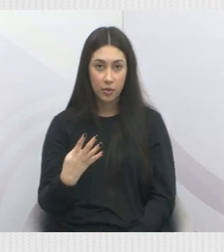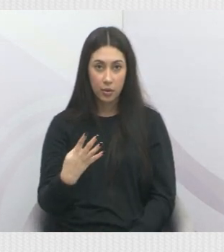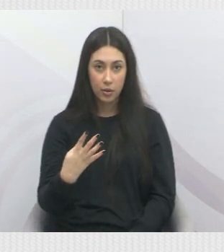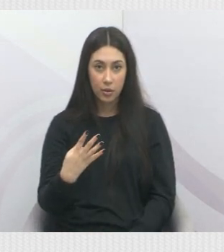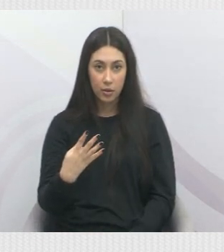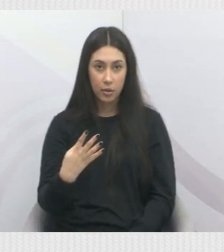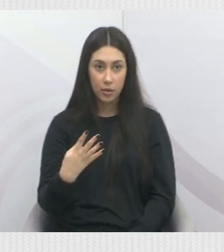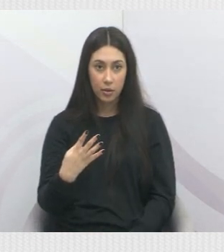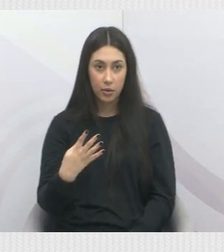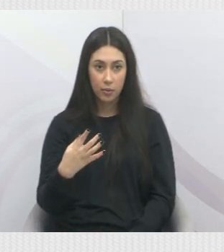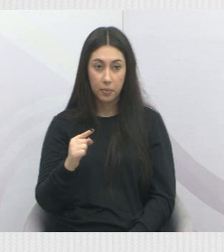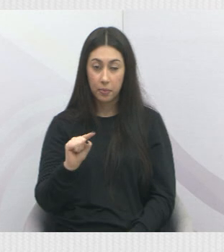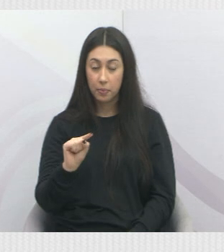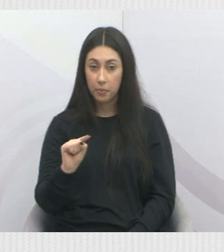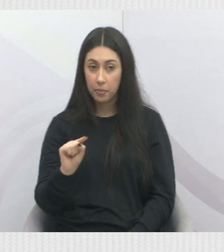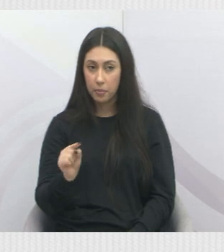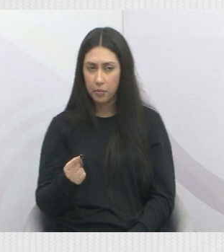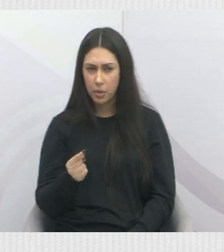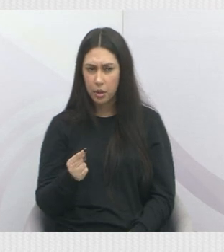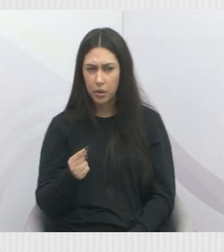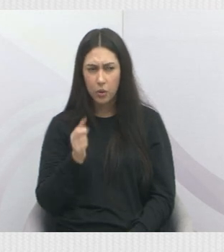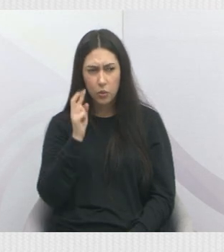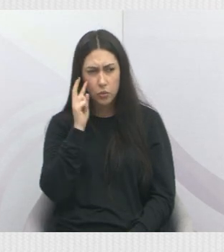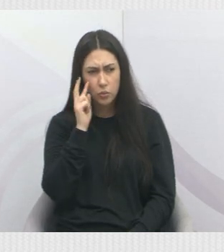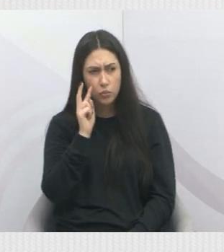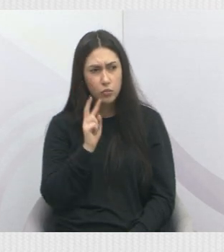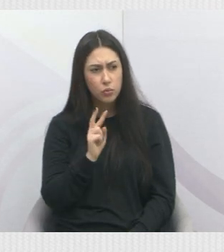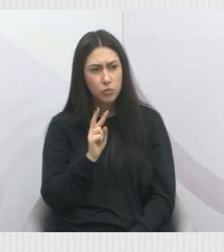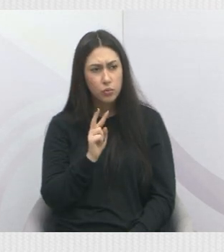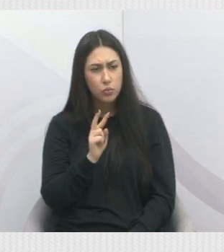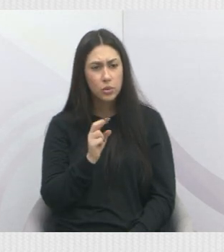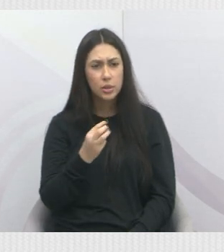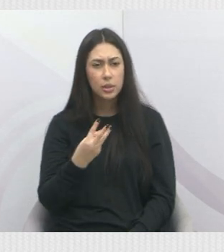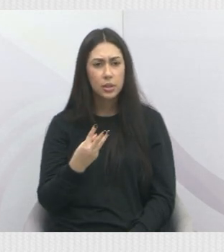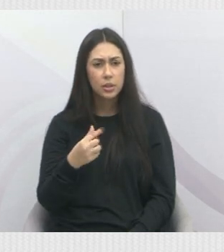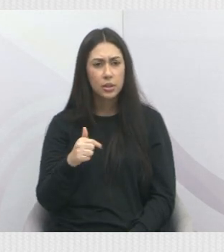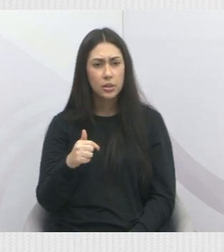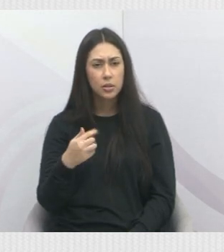374 mil, deixa eu ver aqui, ó, que o meu está,